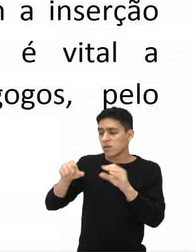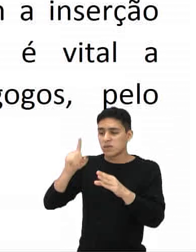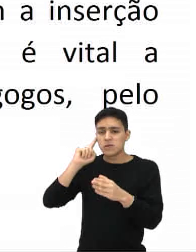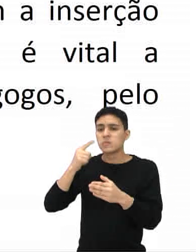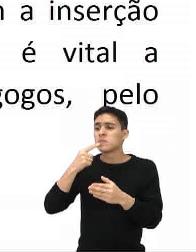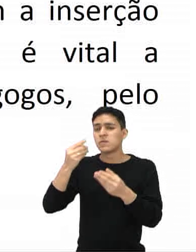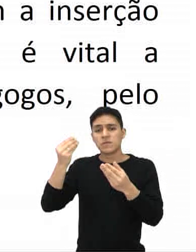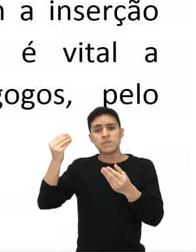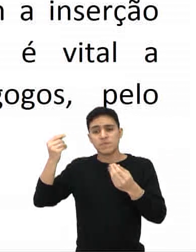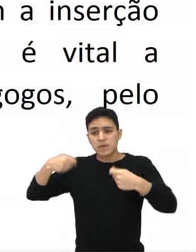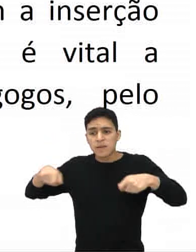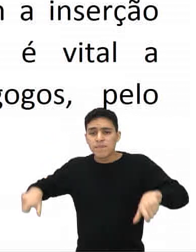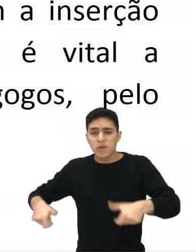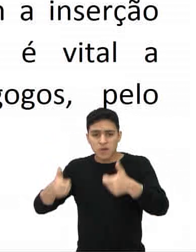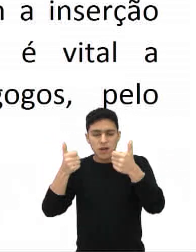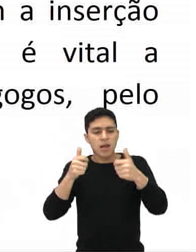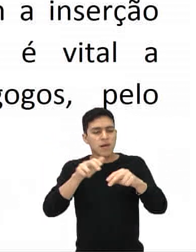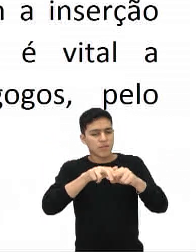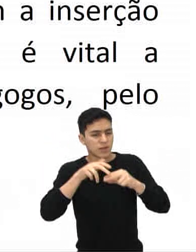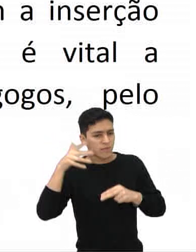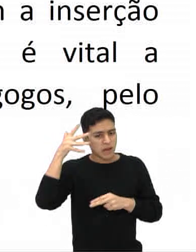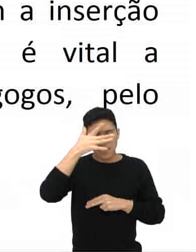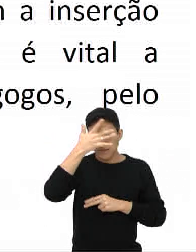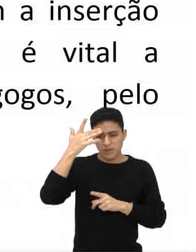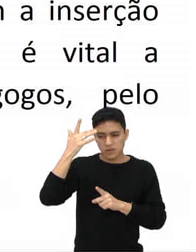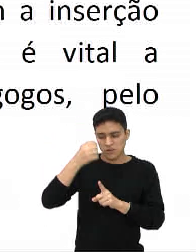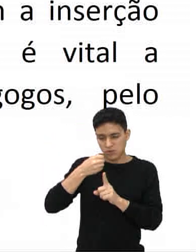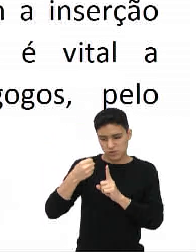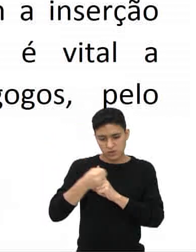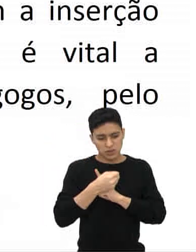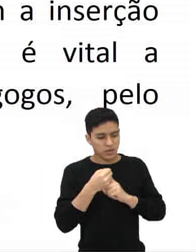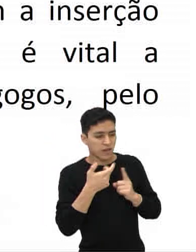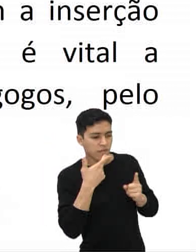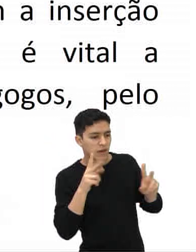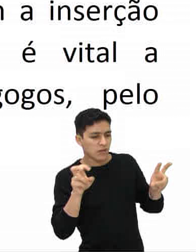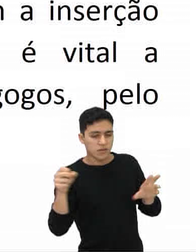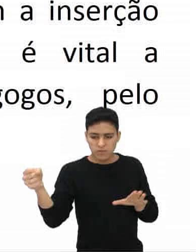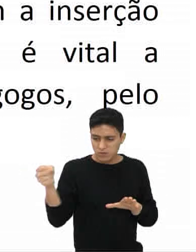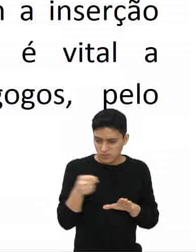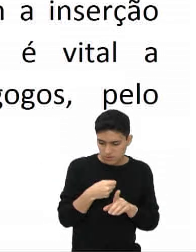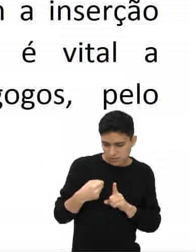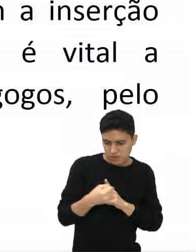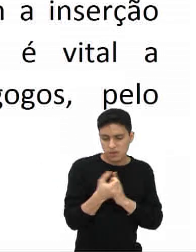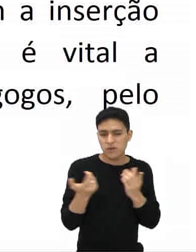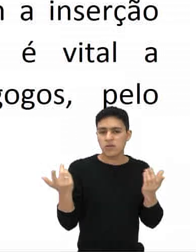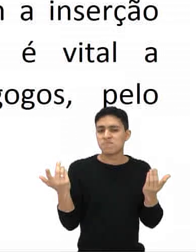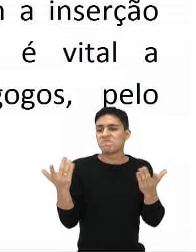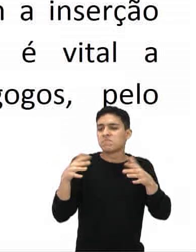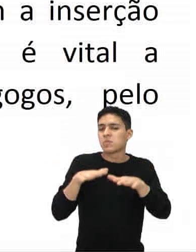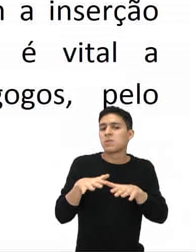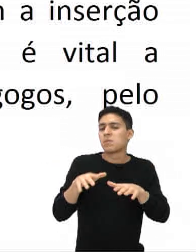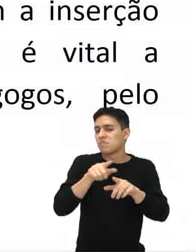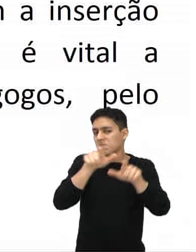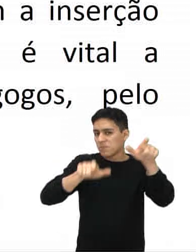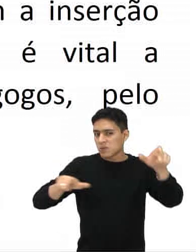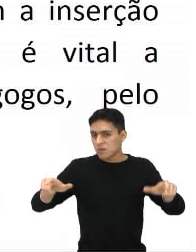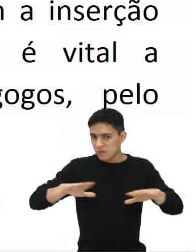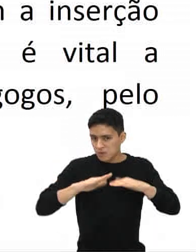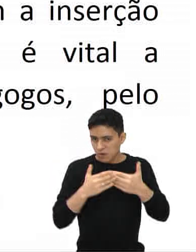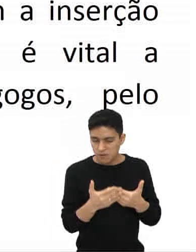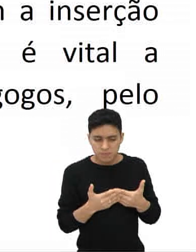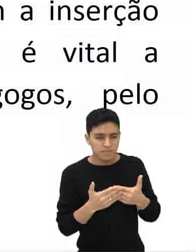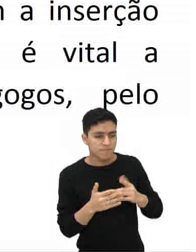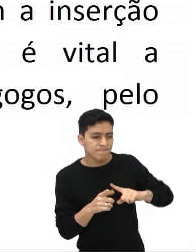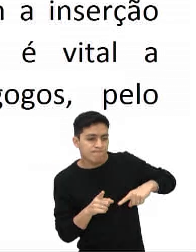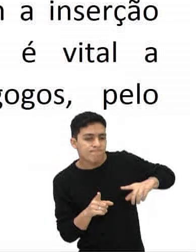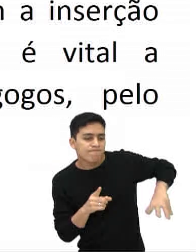surdos, por meio de palestras de sociólogos que orientem a inserção social e escolar desses sujeitos.